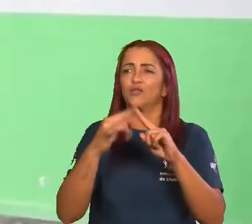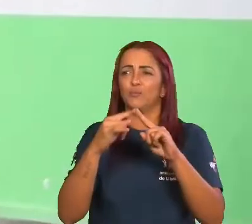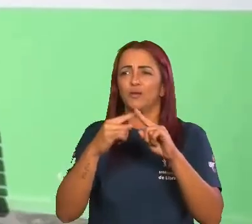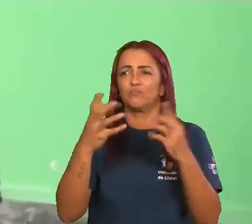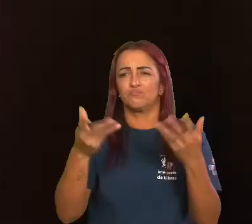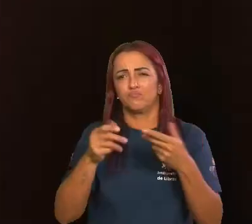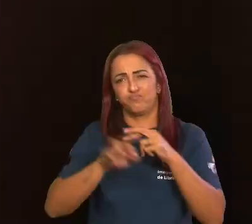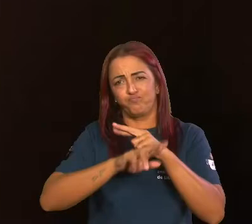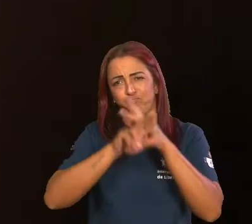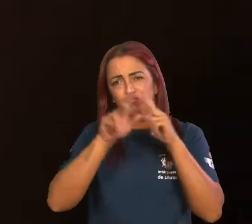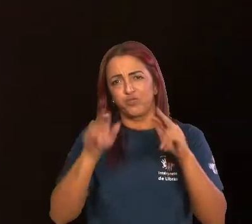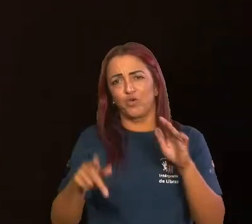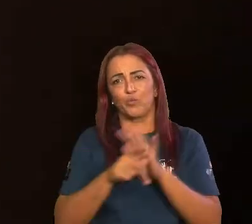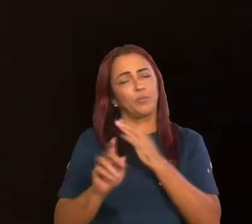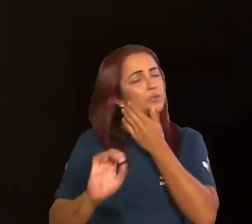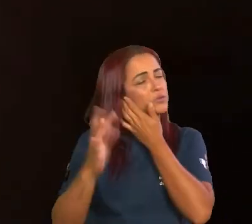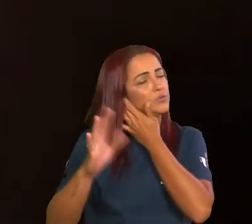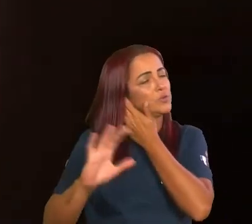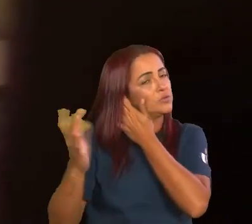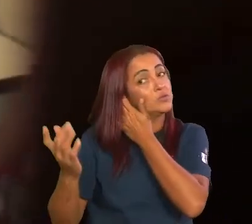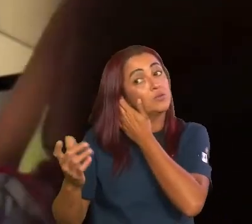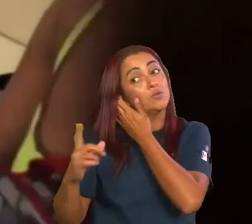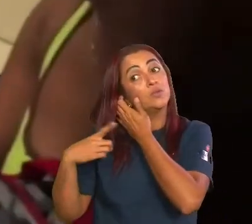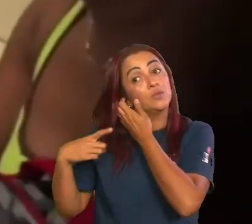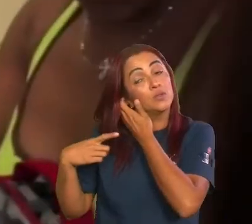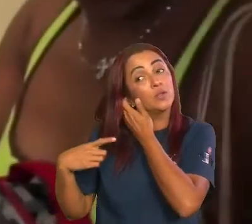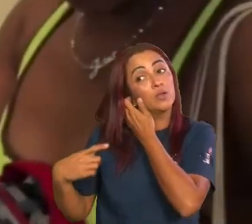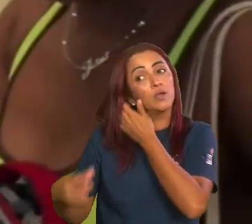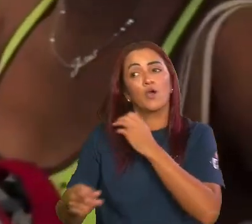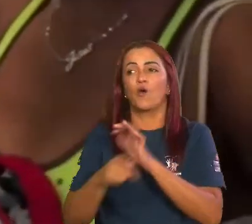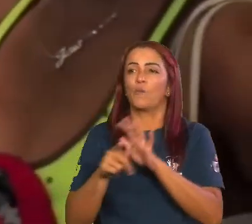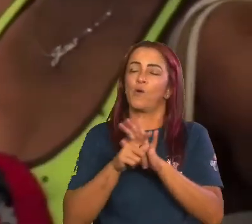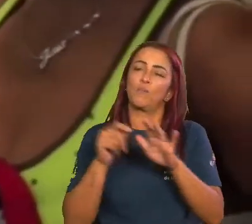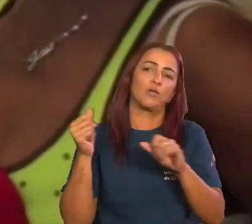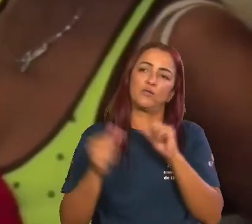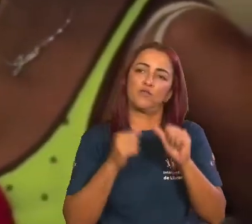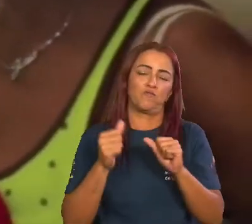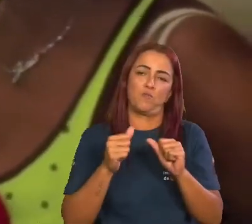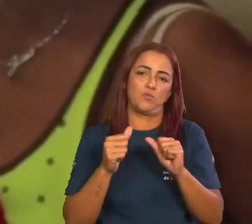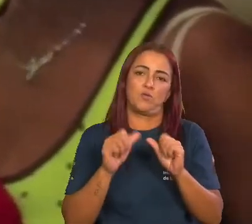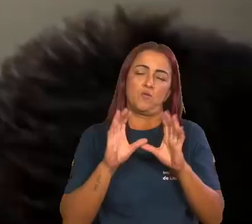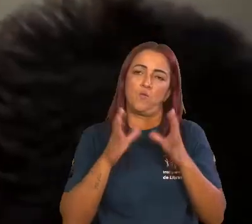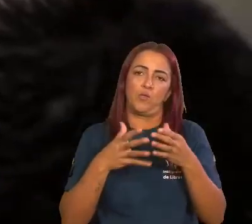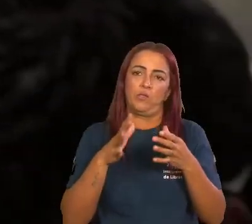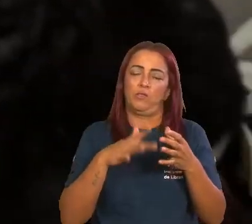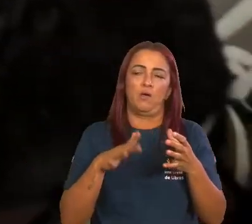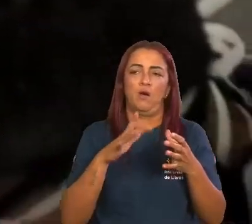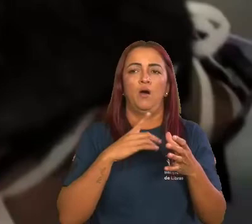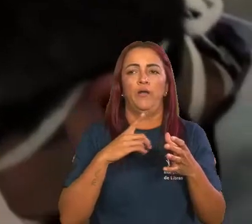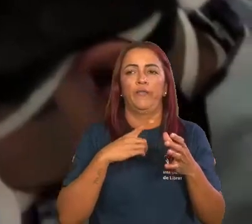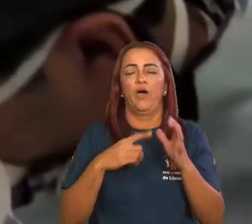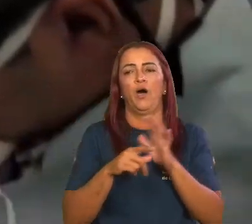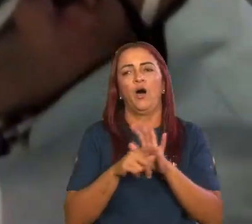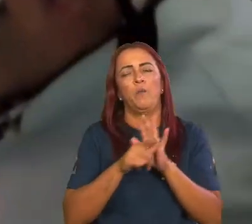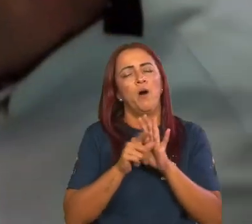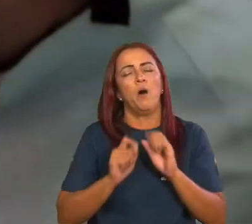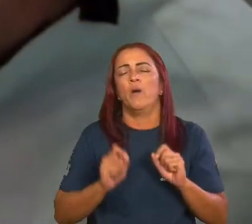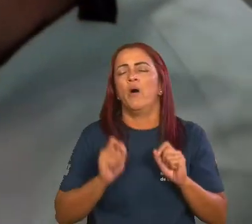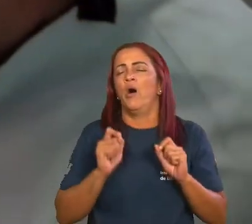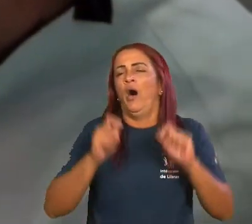diversas gamas, em diversas situações. Não se refere só a uma transformação comunitária, a uma mudança de estilo de vida, a